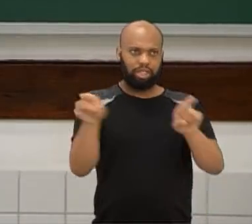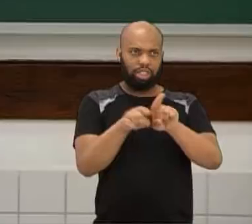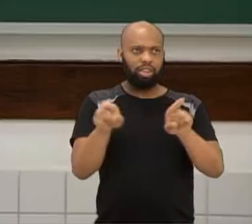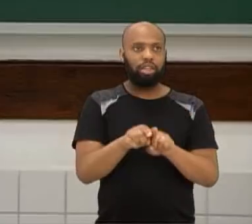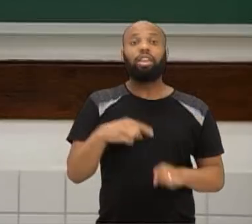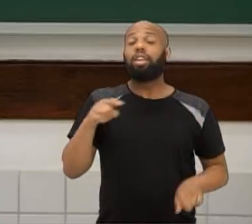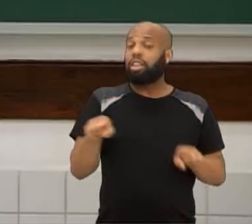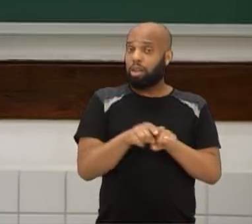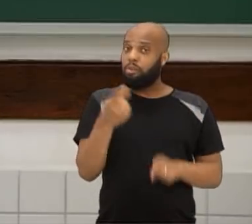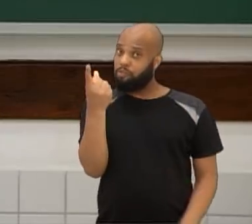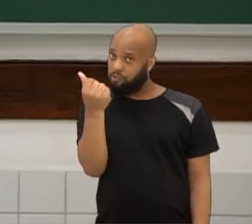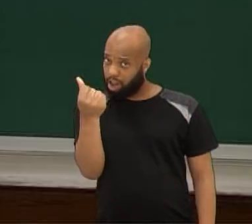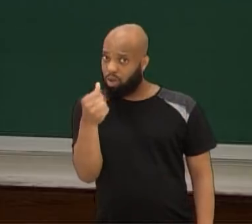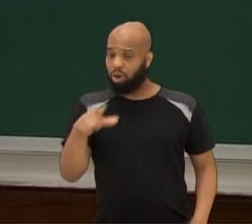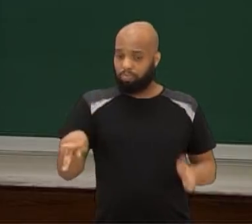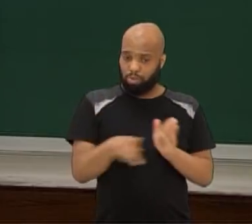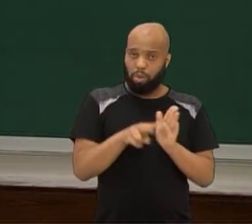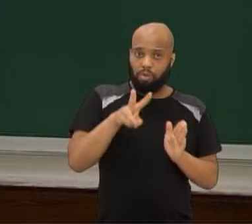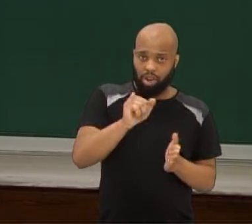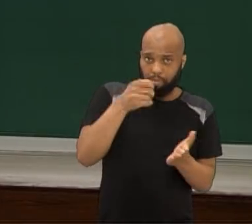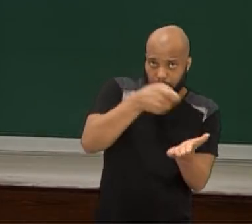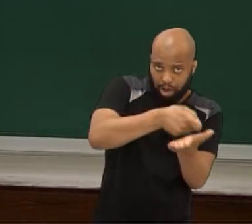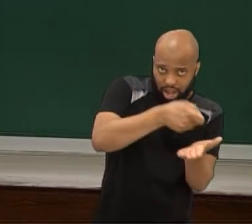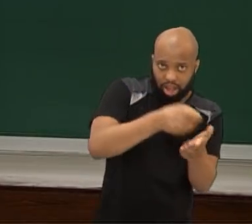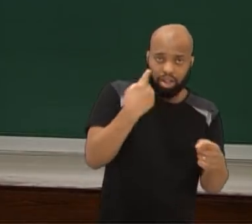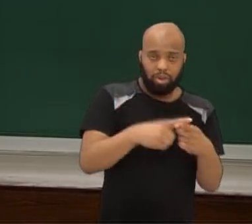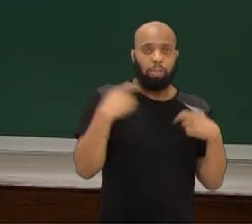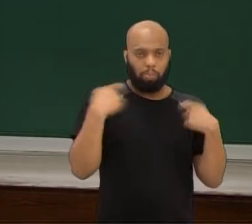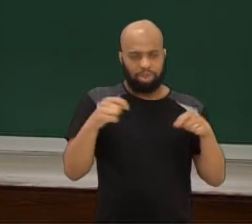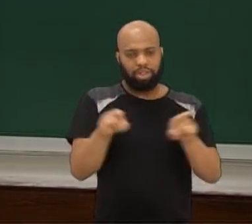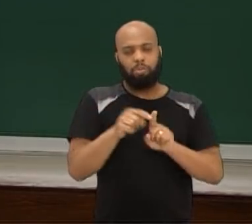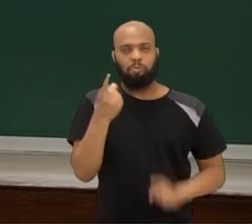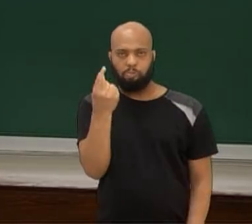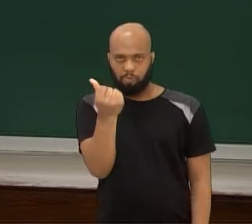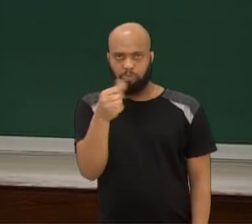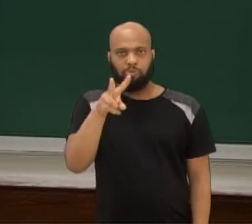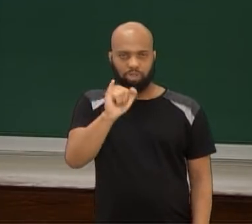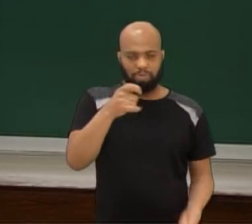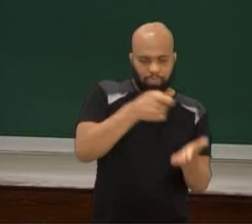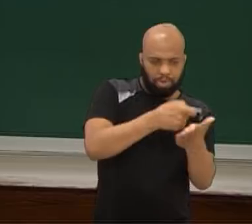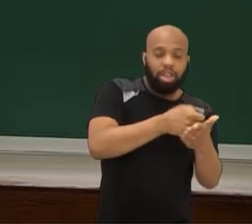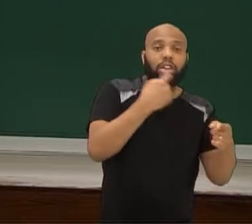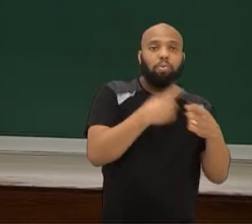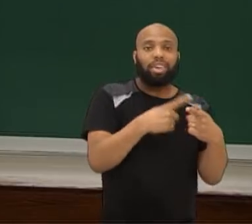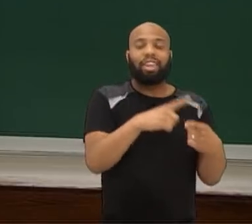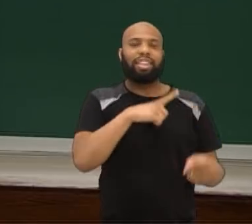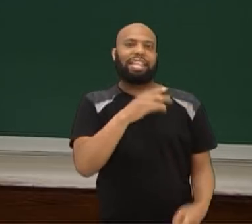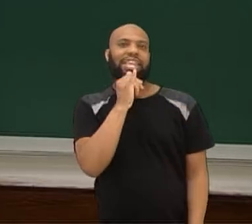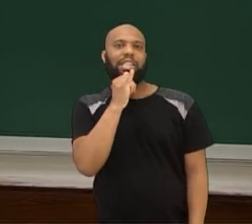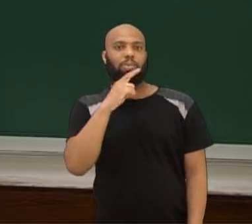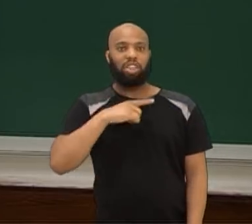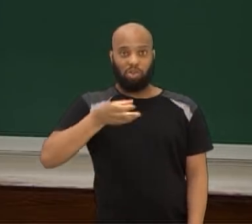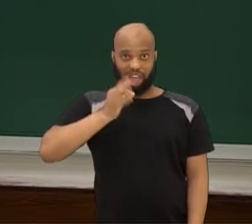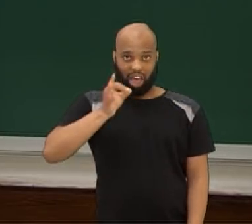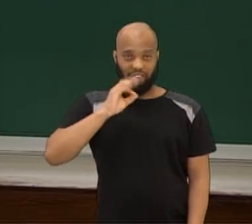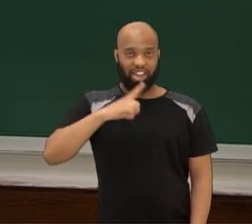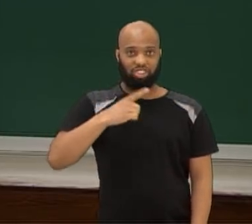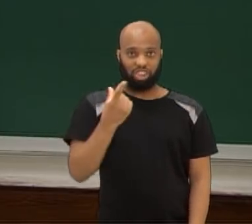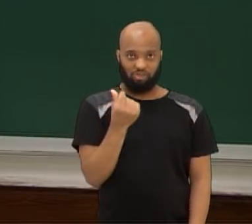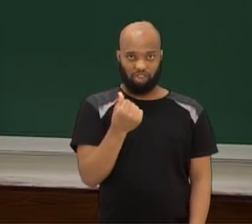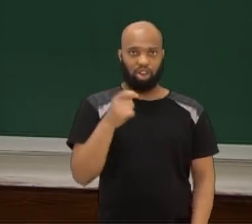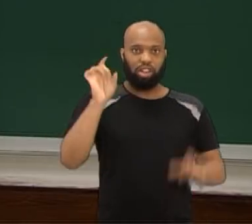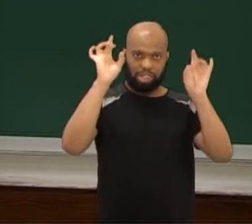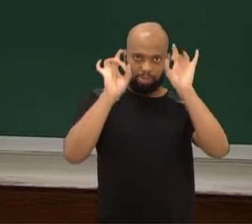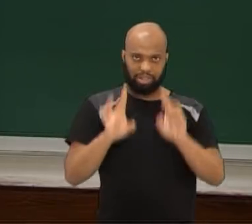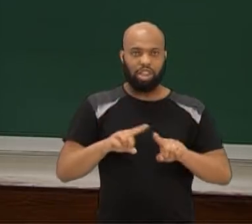E o valor cobrado. Claro que precisa ter o valor. Exceto aquele café que estava com preço